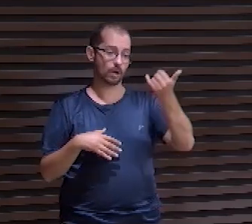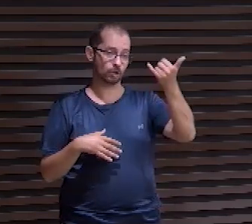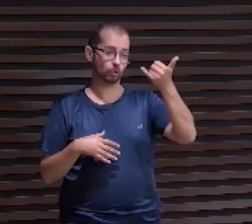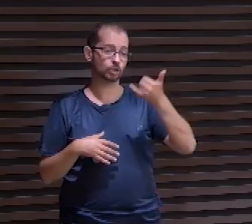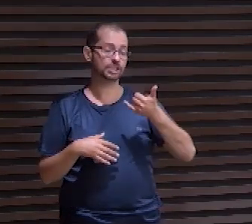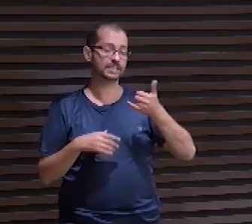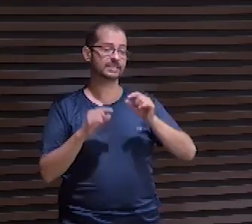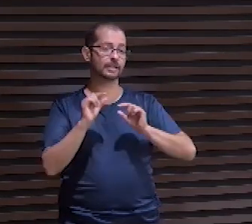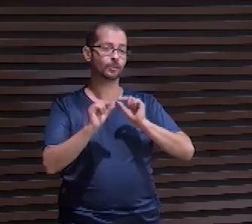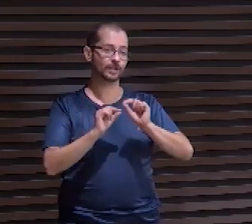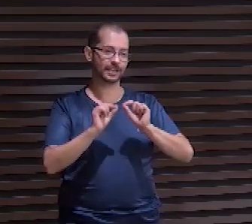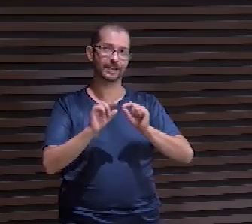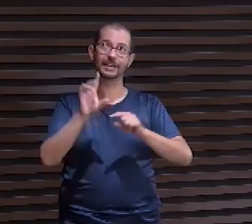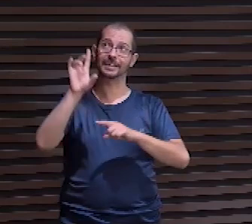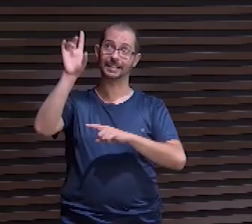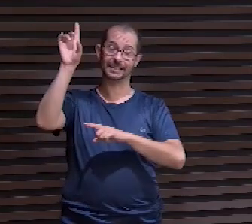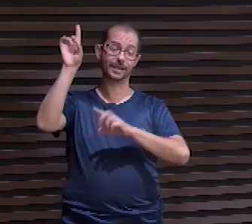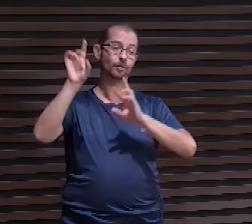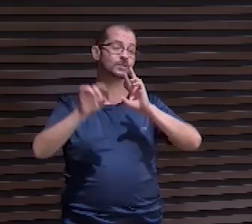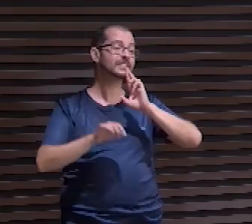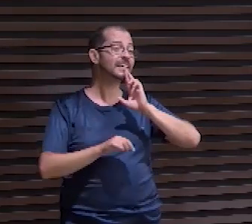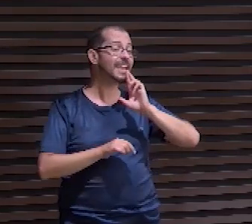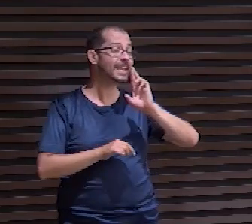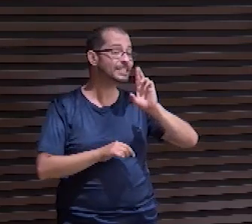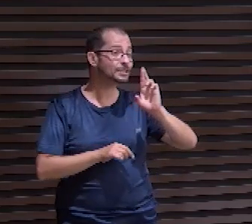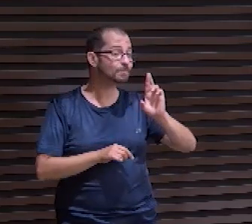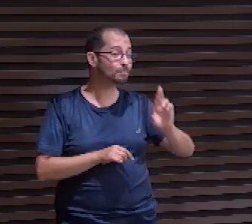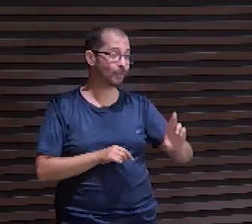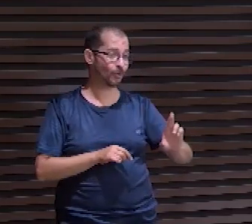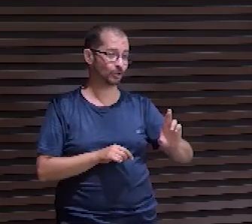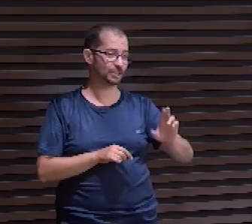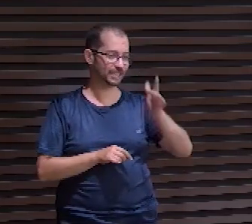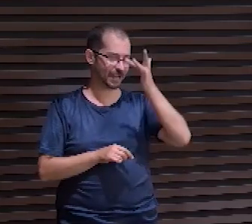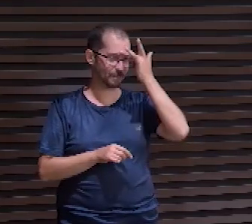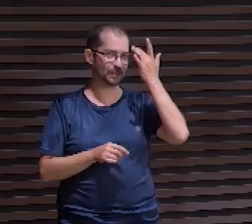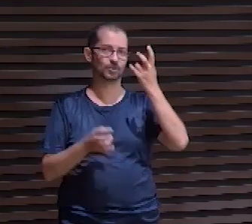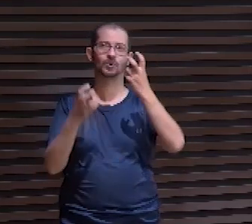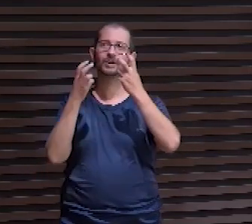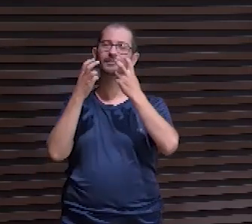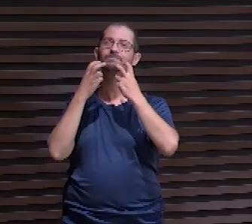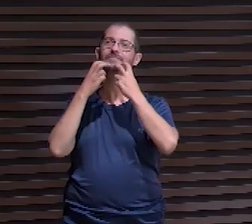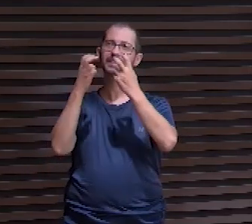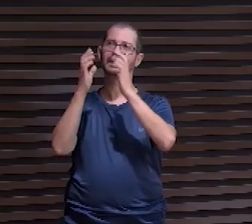é que Deus responde àquele que clama.